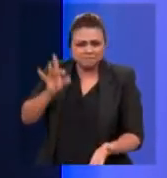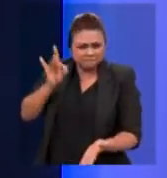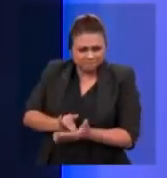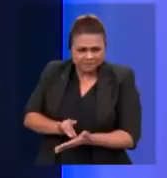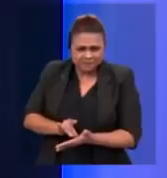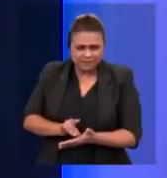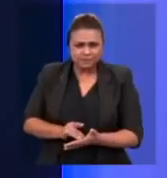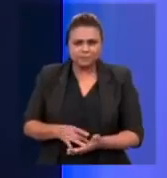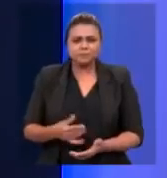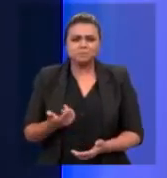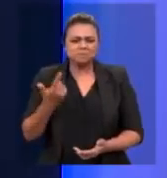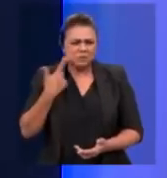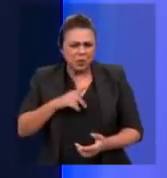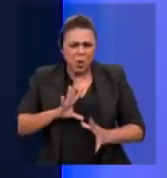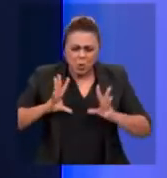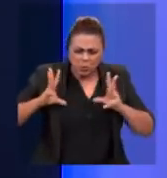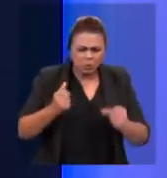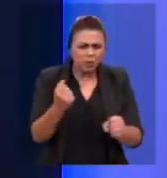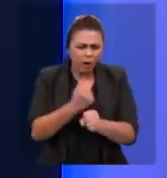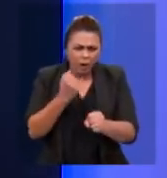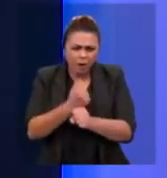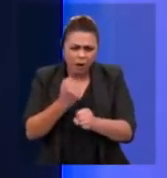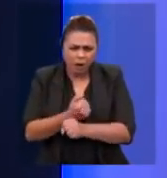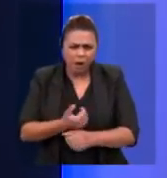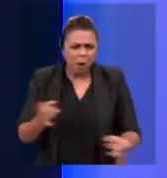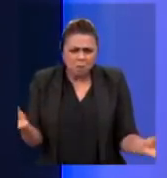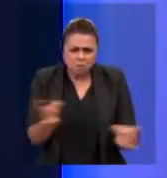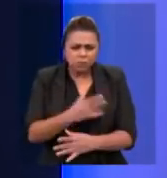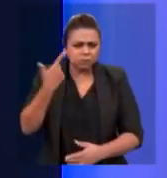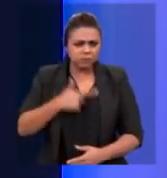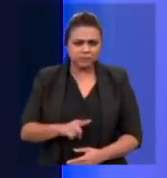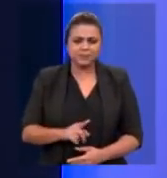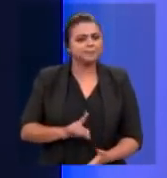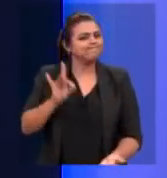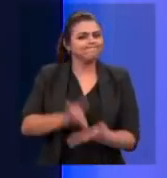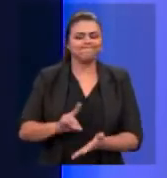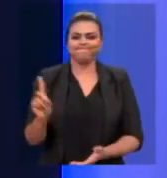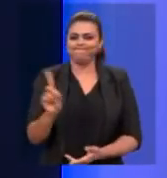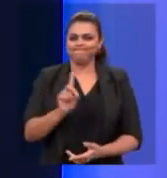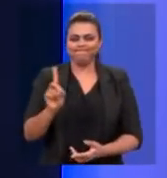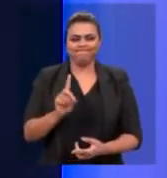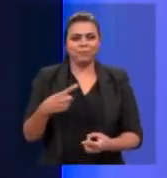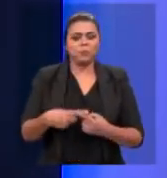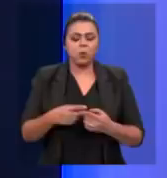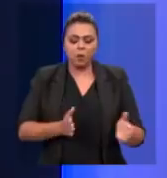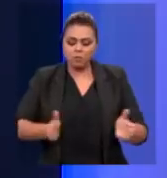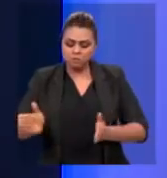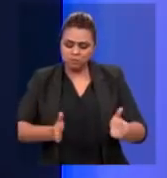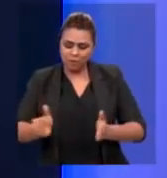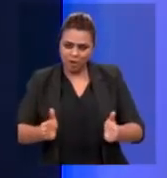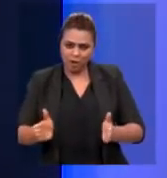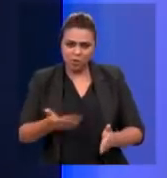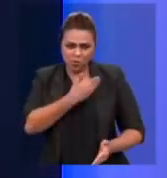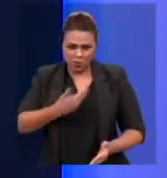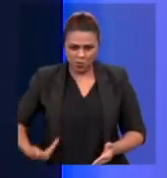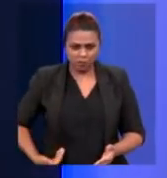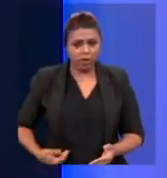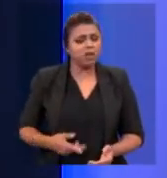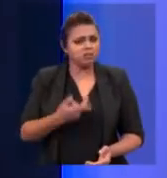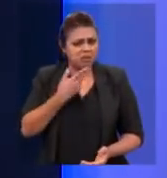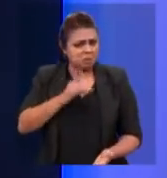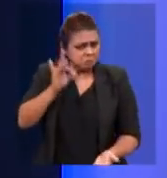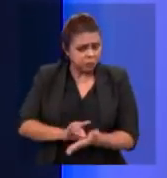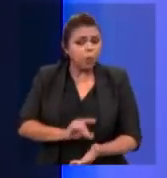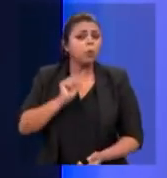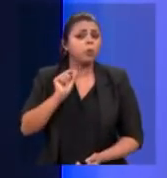que o senhor concluiu de fato todas as obras que você apresentou no seu plano de governo de 2010 e 2014 é o contrário